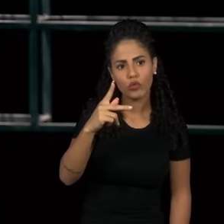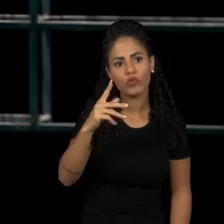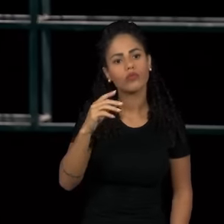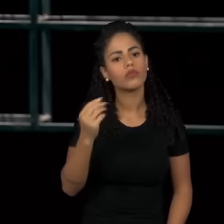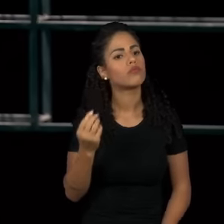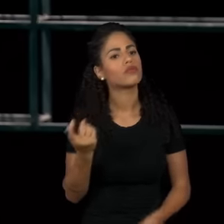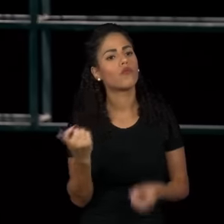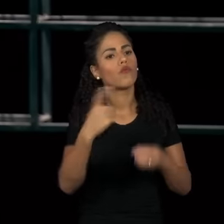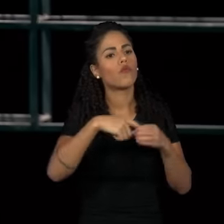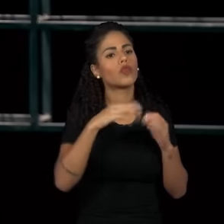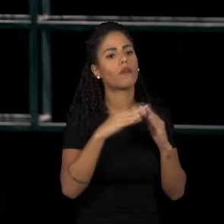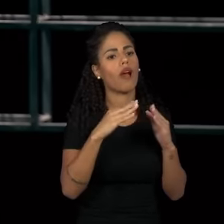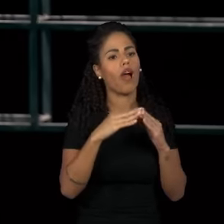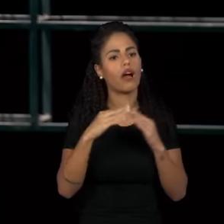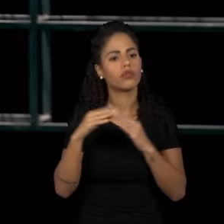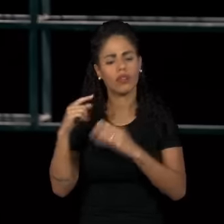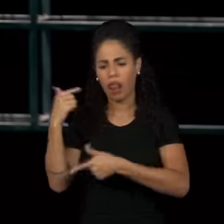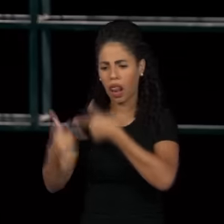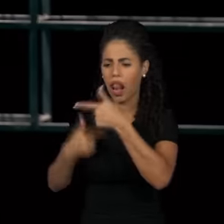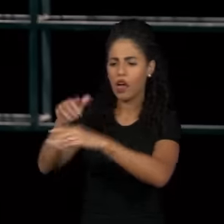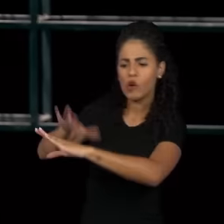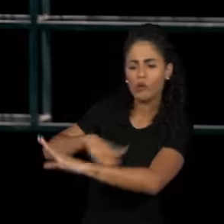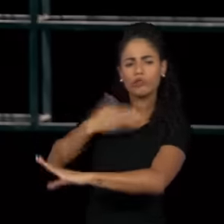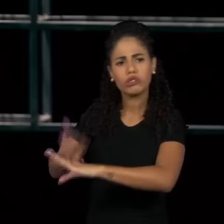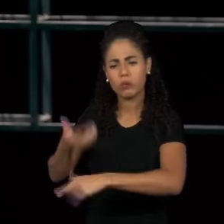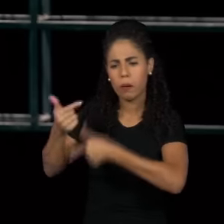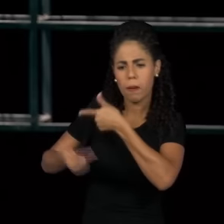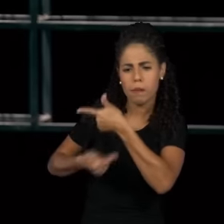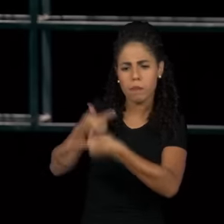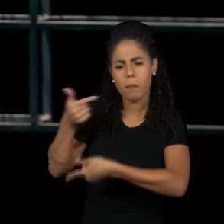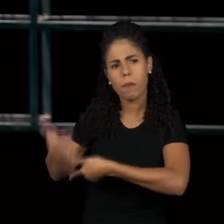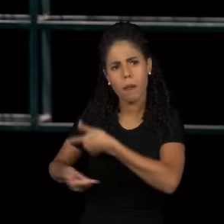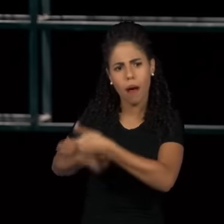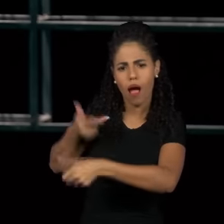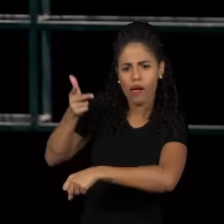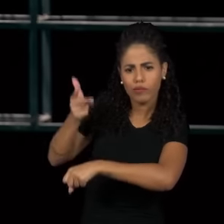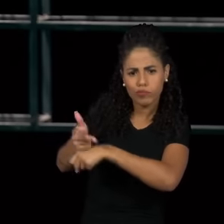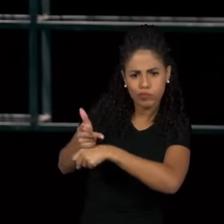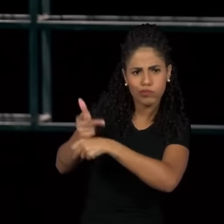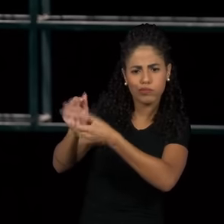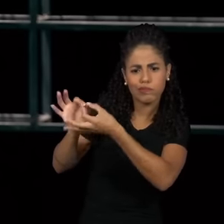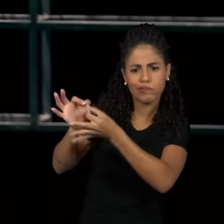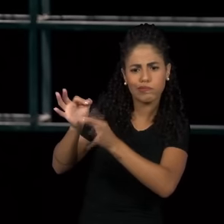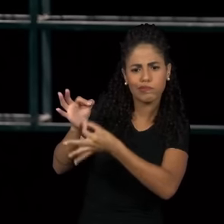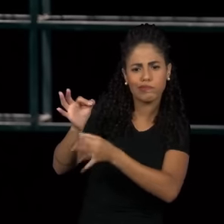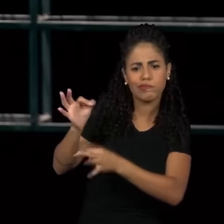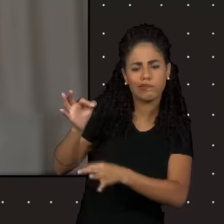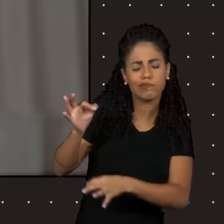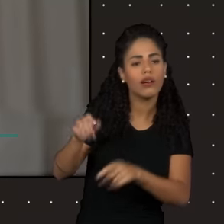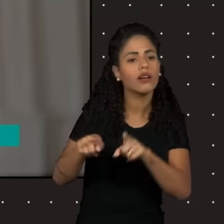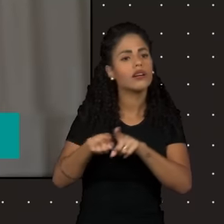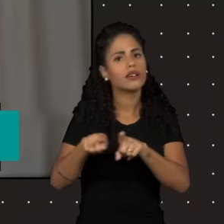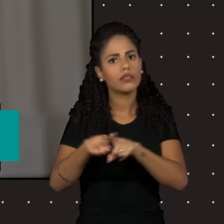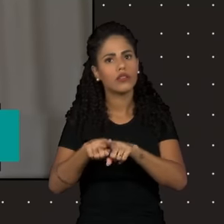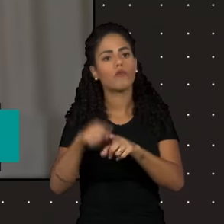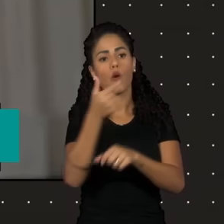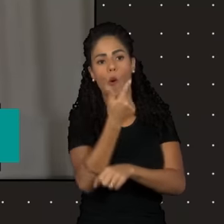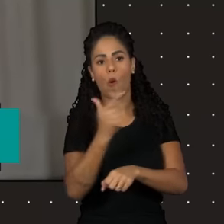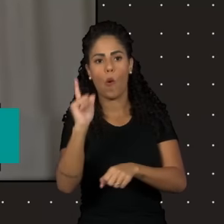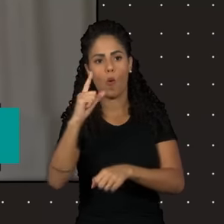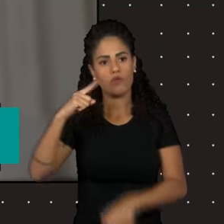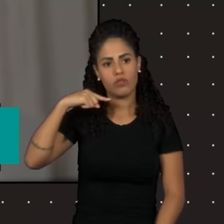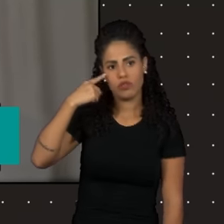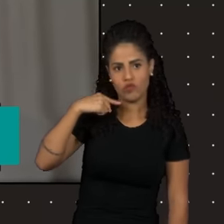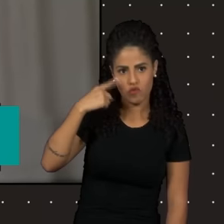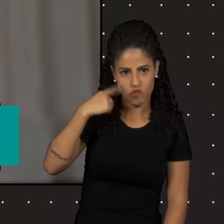por exemplo, de um dia de gravação da série Sentença, que você está fazendo, que também é uma advogada que sofreu um trauma... Ou de